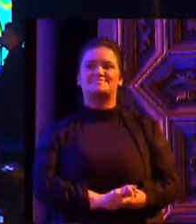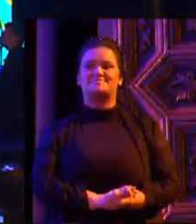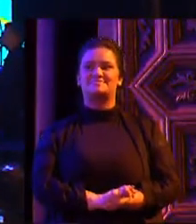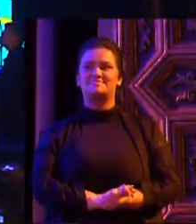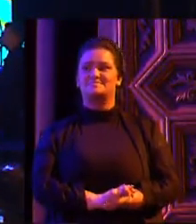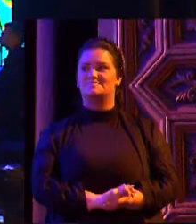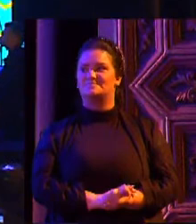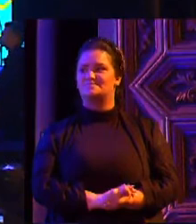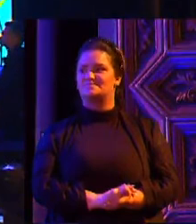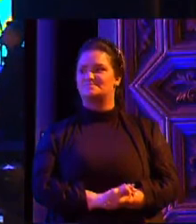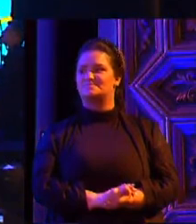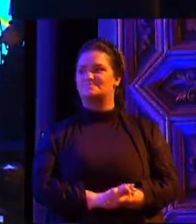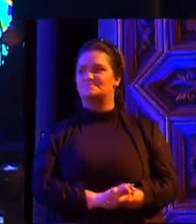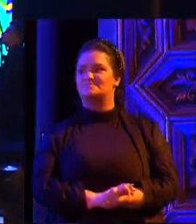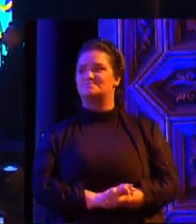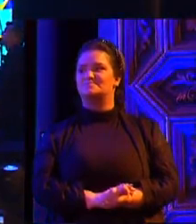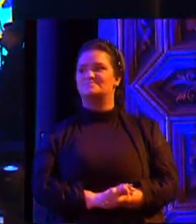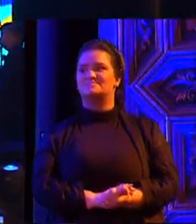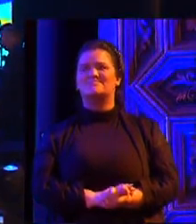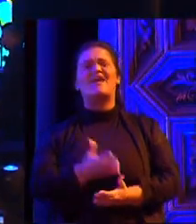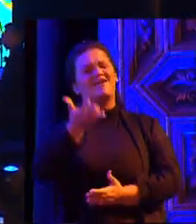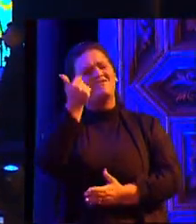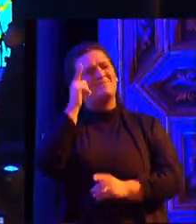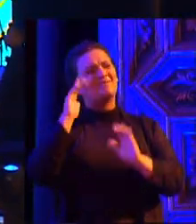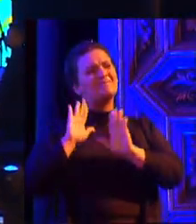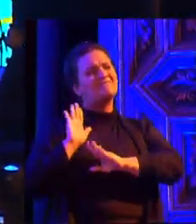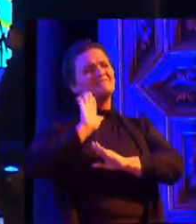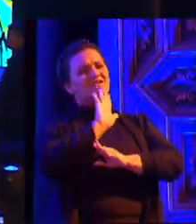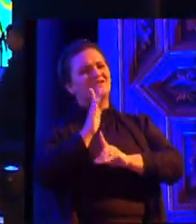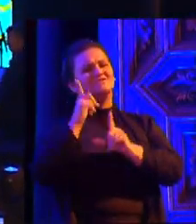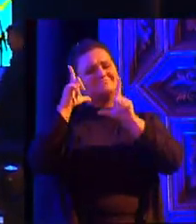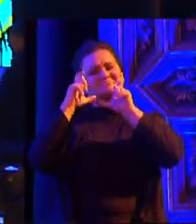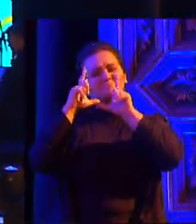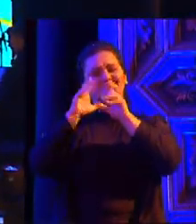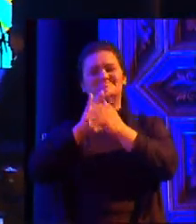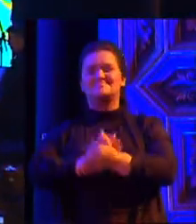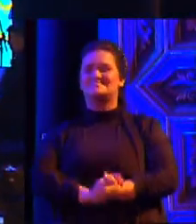Venham para cá, olha para a estrelinha, gente, que vocês são mais estrelinhas.